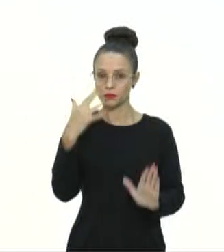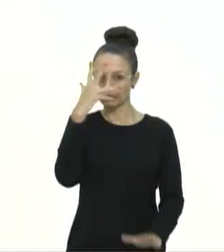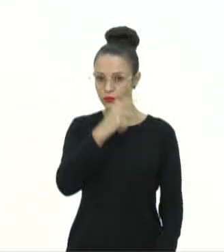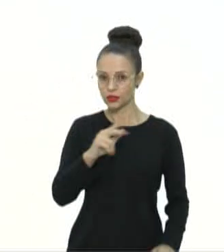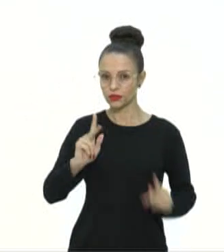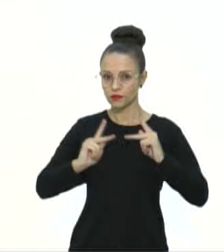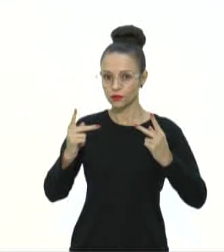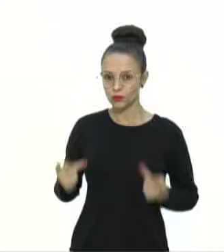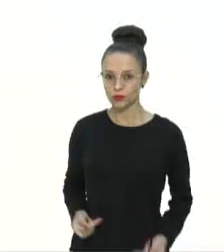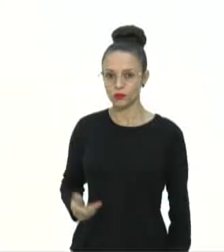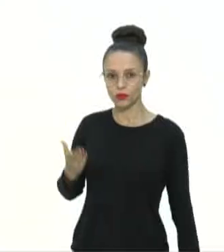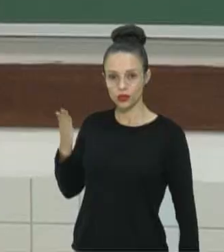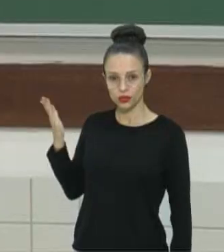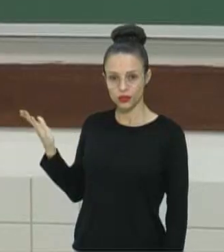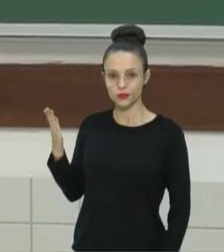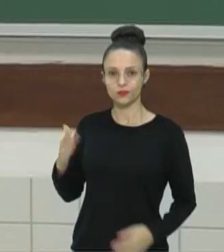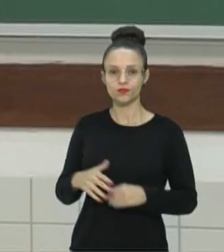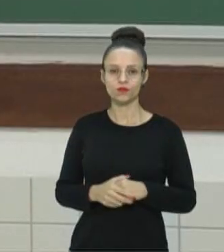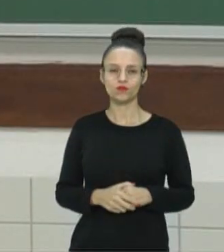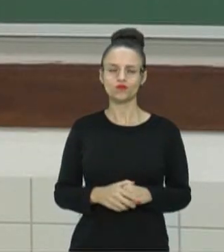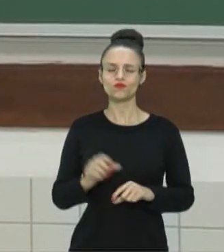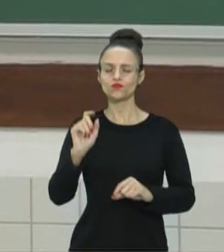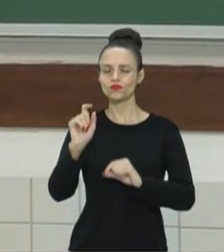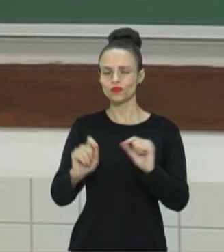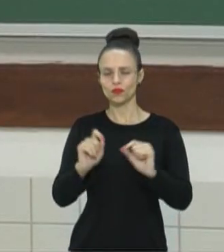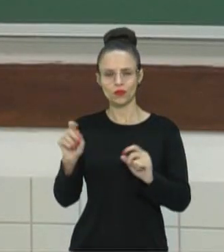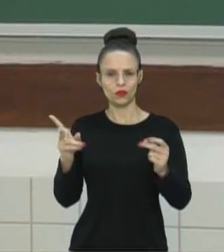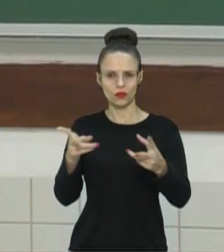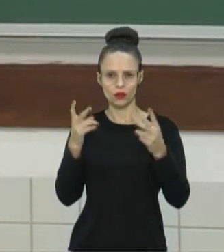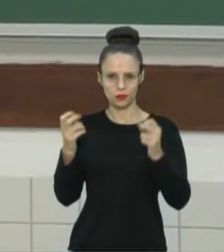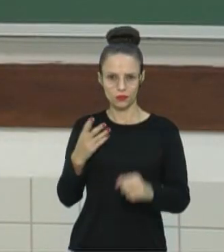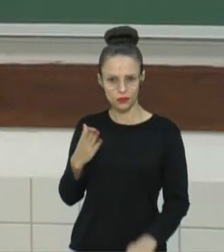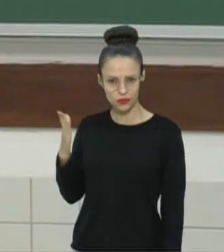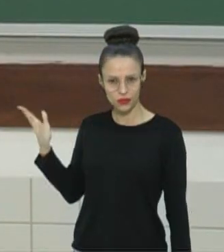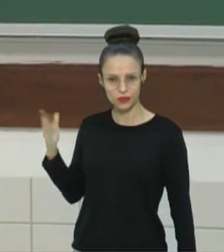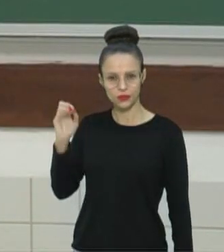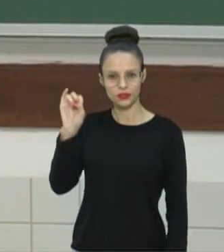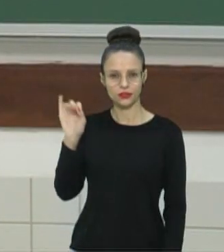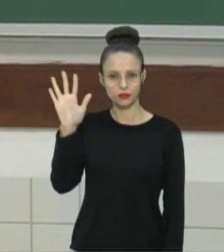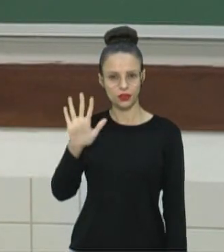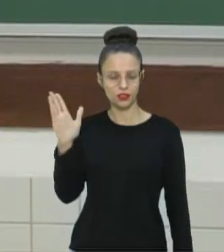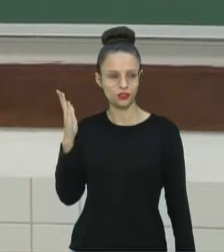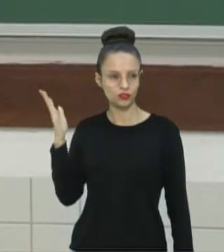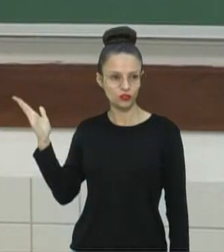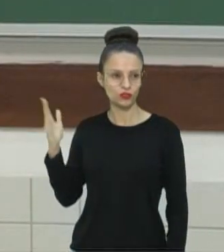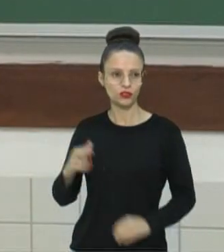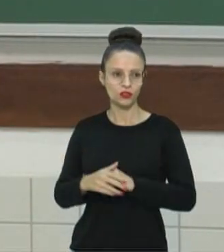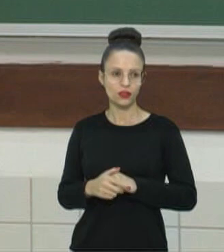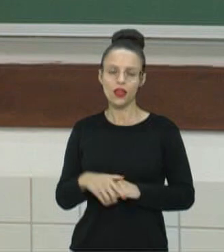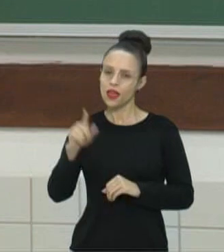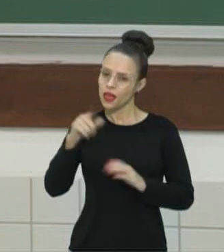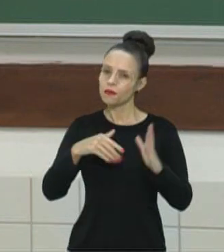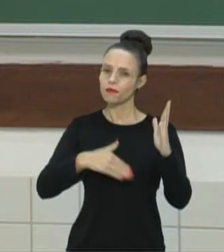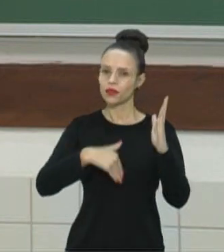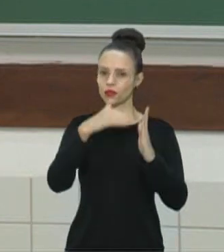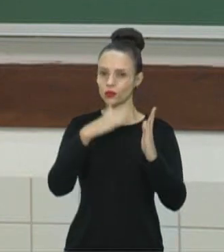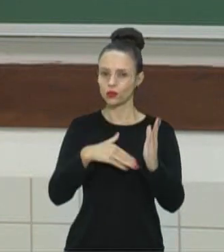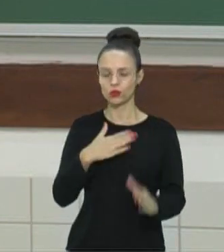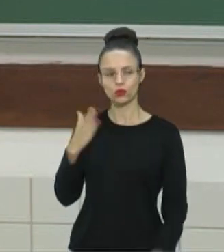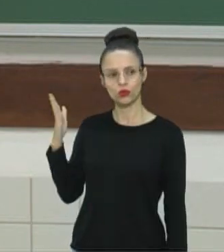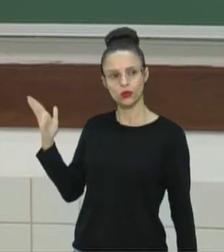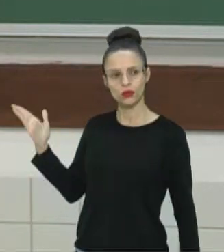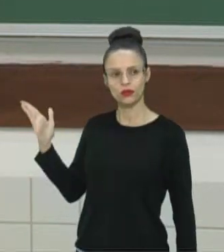humana nesse tipo de trabalho. O que nós podemos observar nessa imagem? São as suas pinturas,